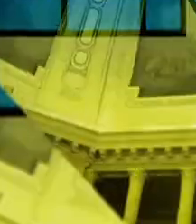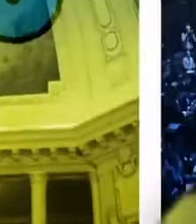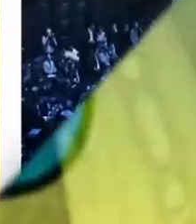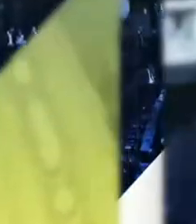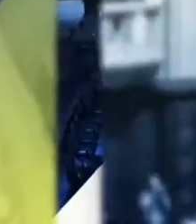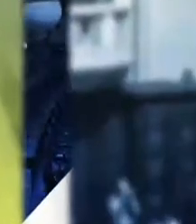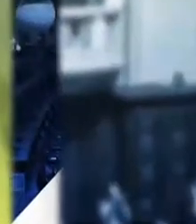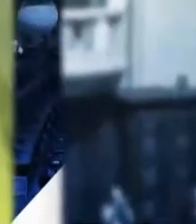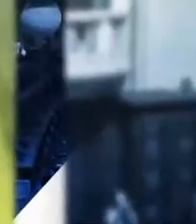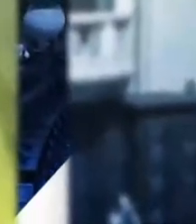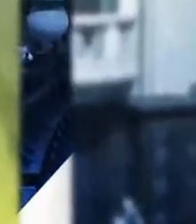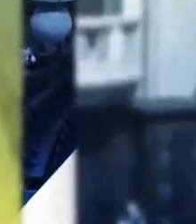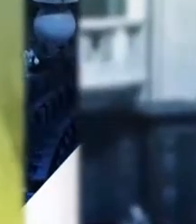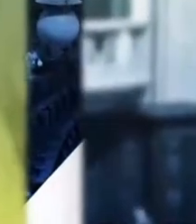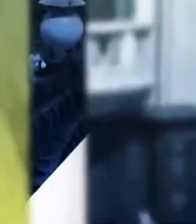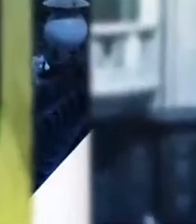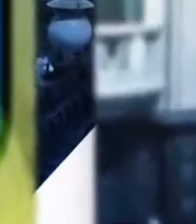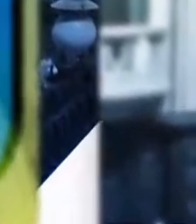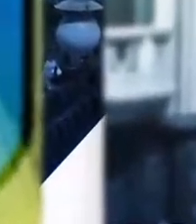E aí